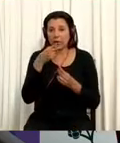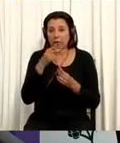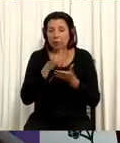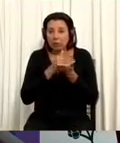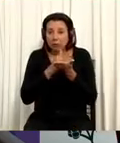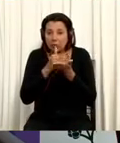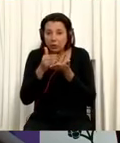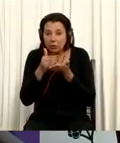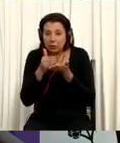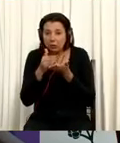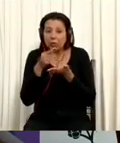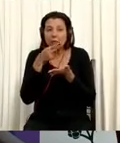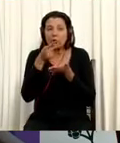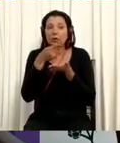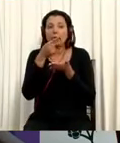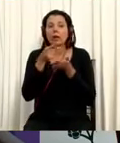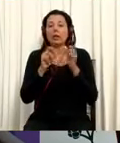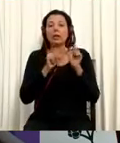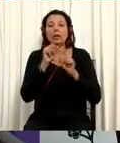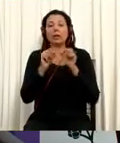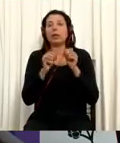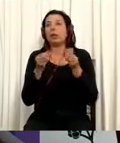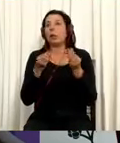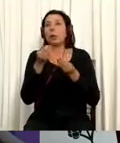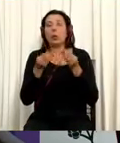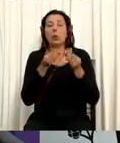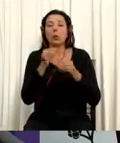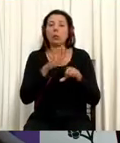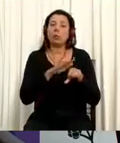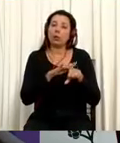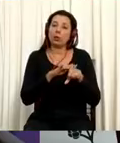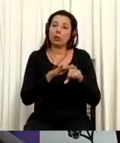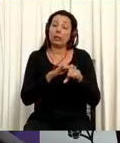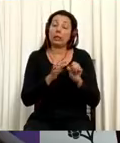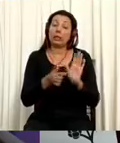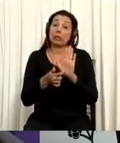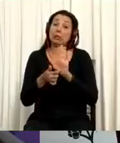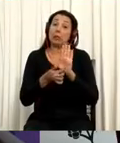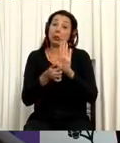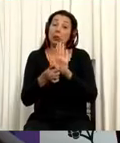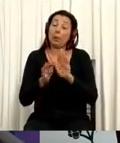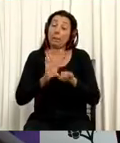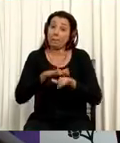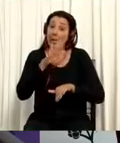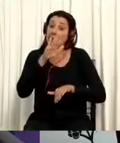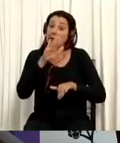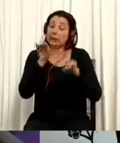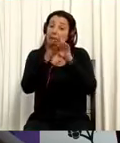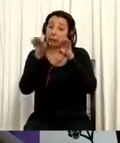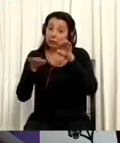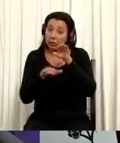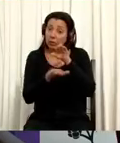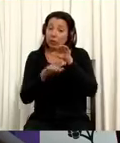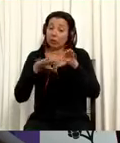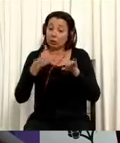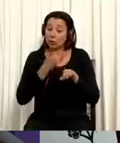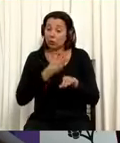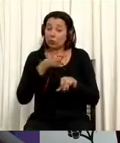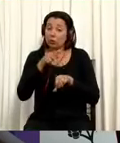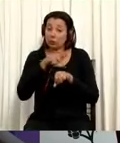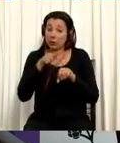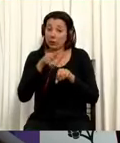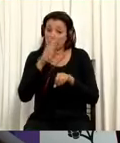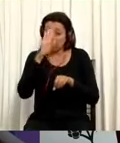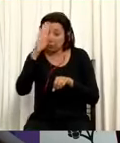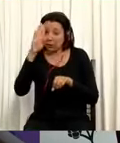começou a sua fala falando sobre como a pandemia ela escancarou ainda mais, né, a desigualdade no nosso país, principalmente,